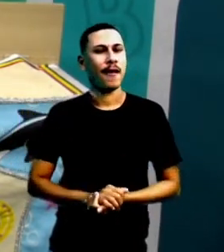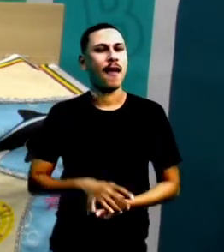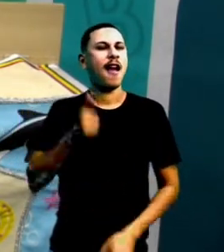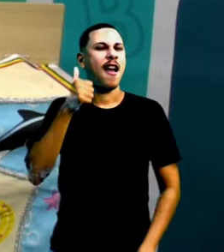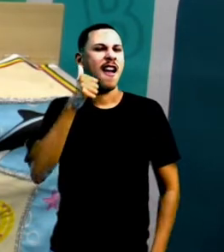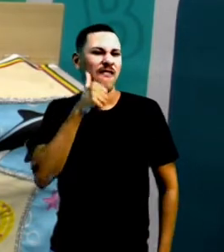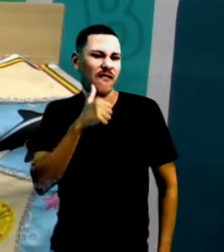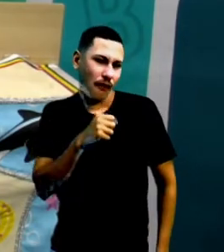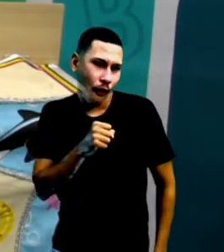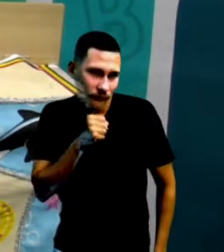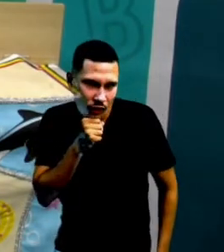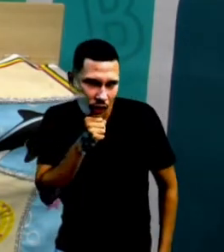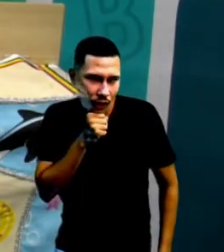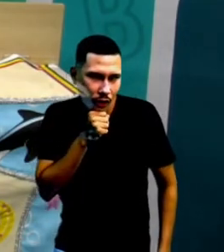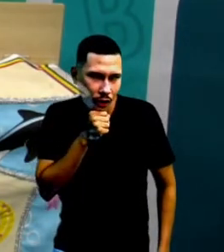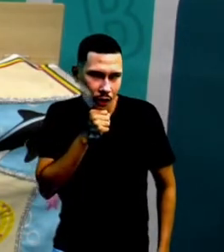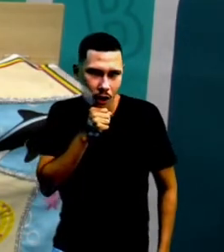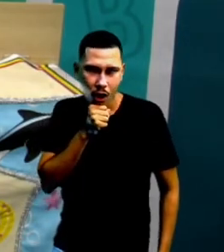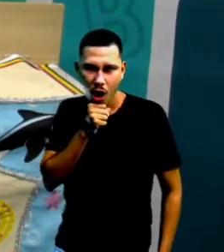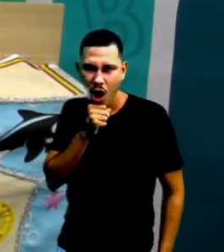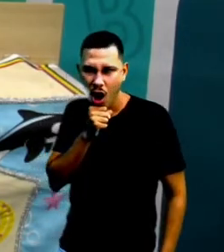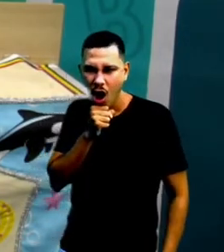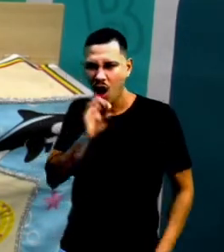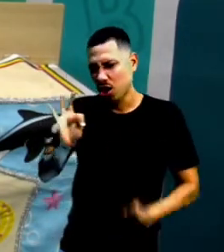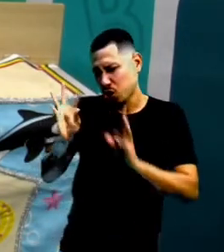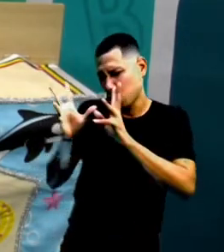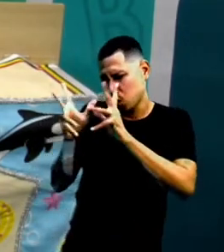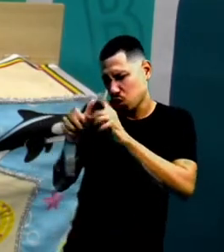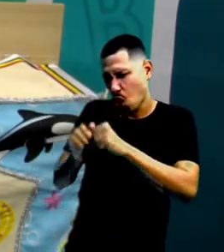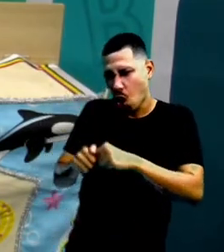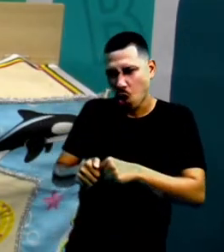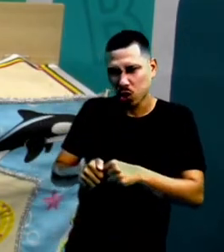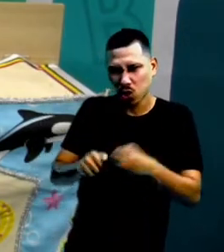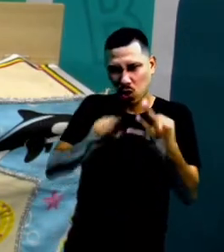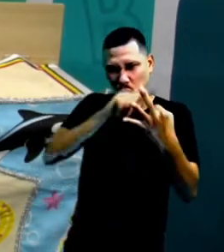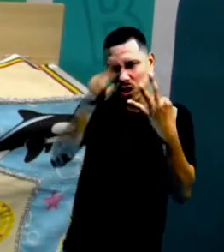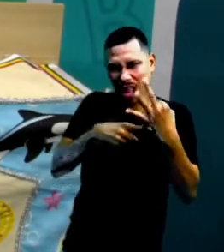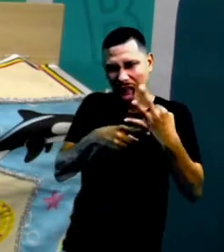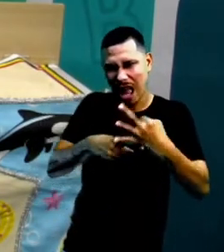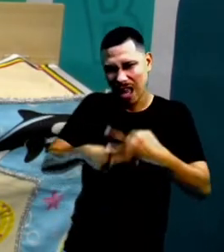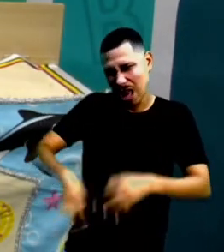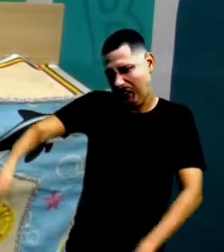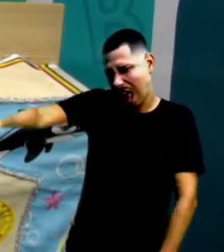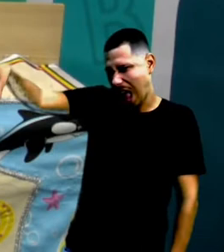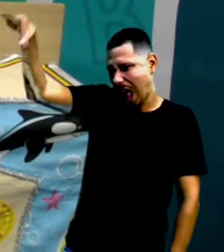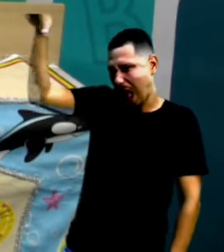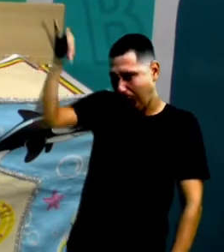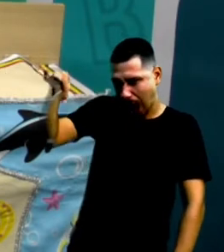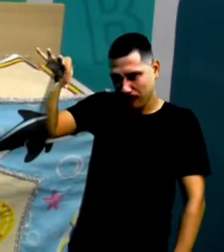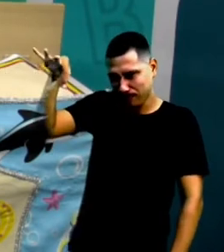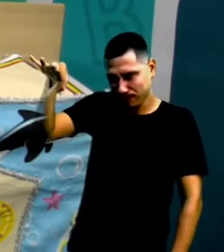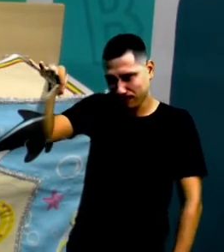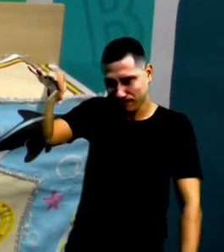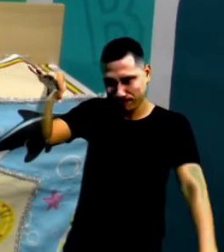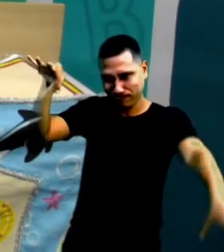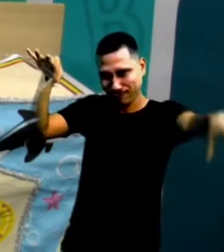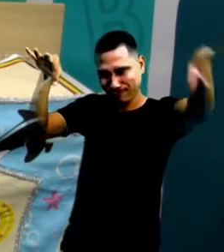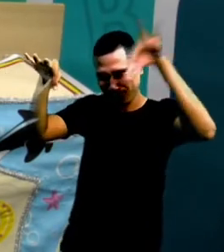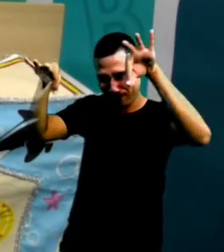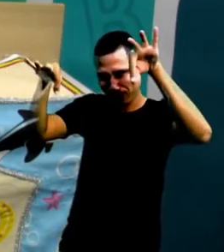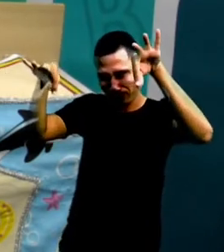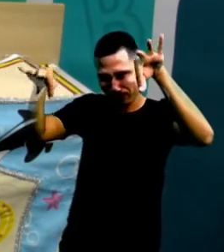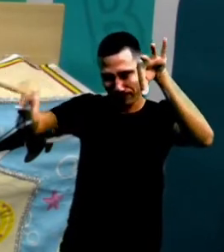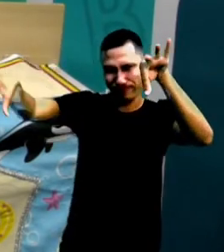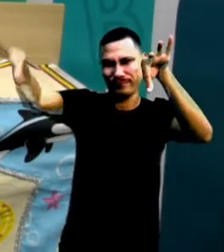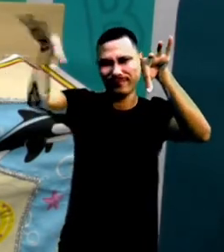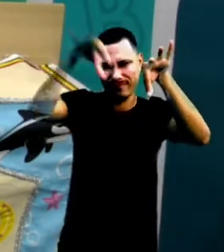vovó, crianças, pegou todos eles pelo rabo, um por um. Tu lembra onde é que